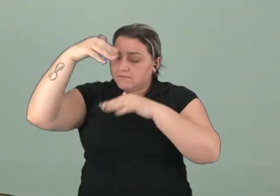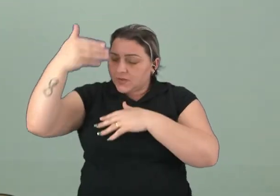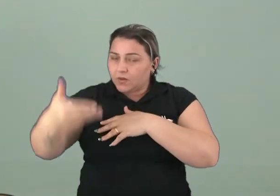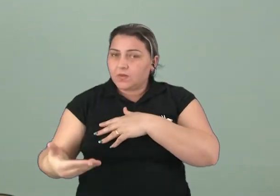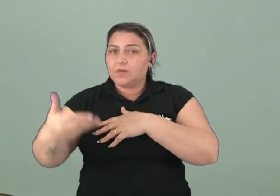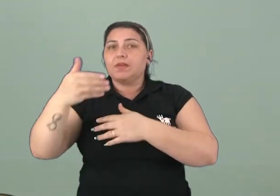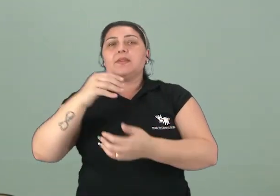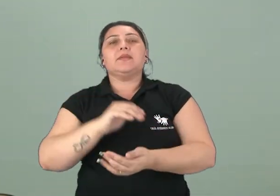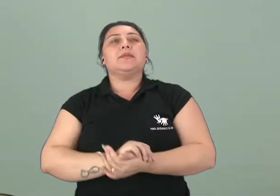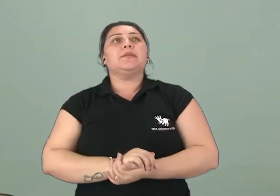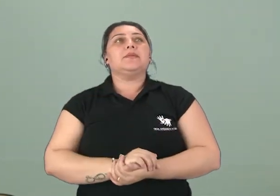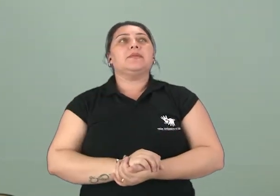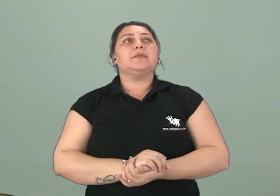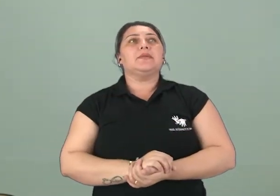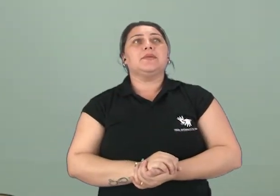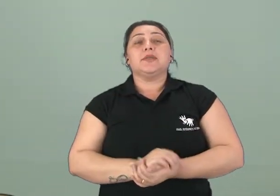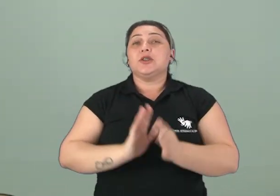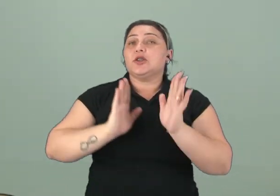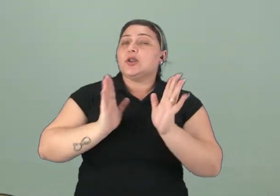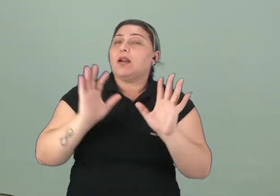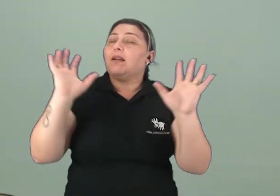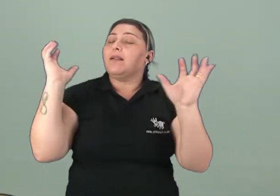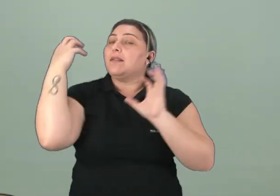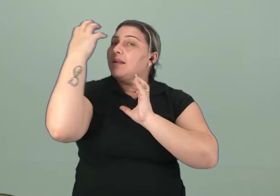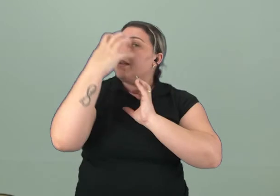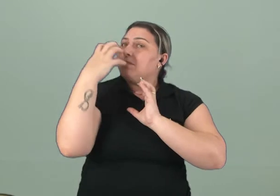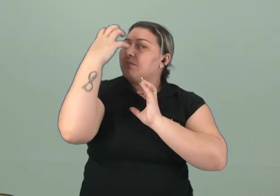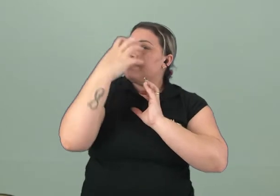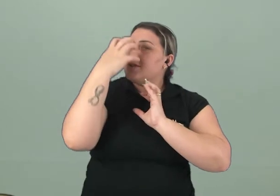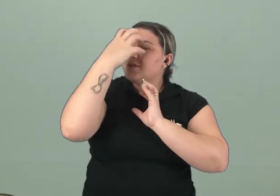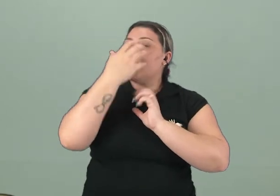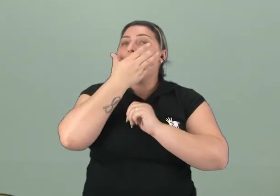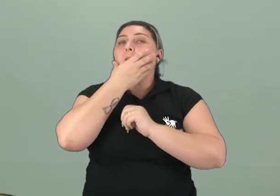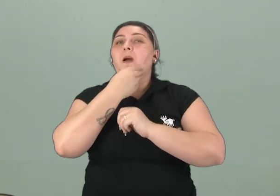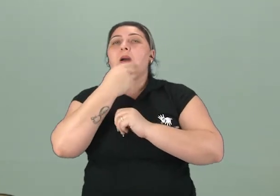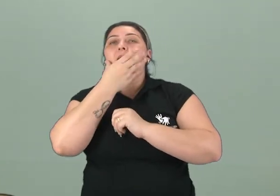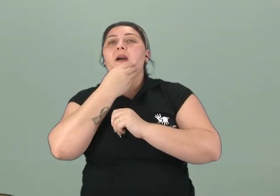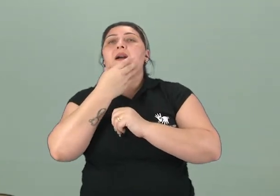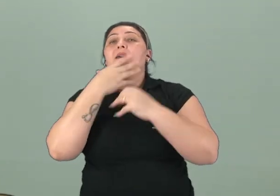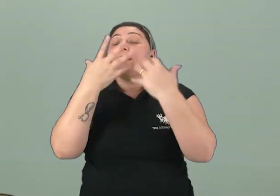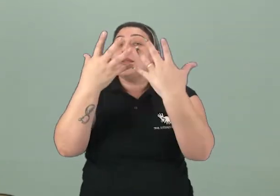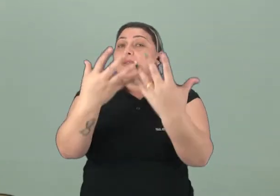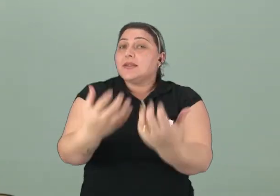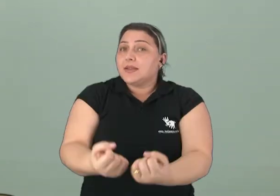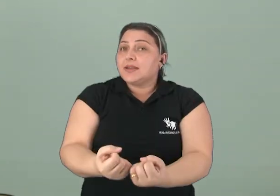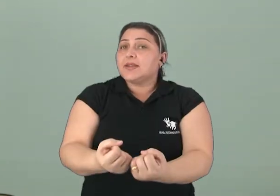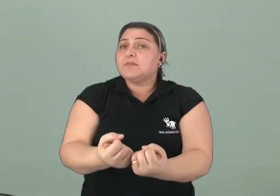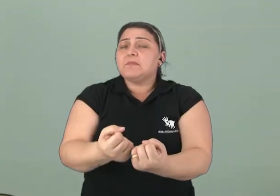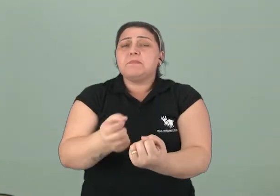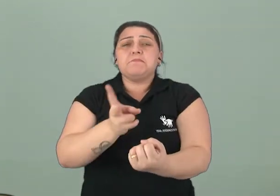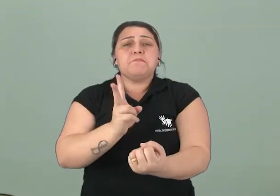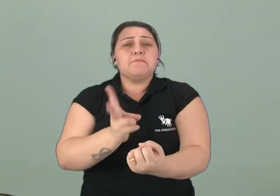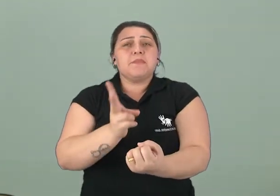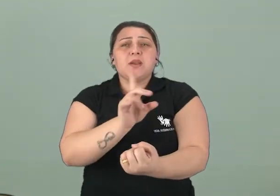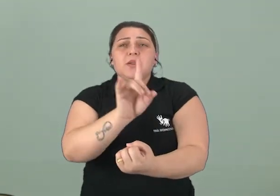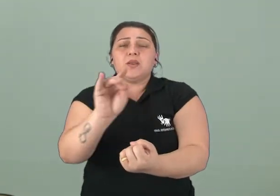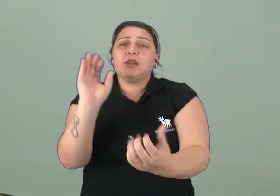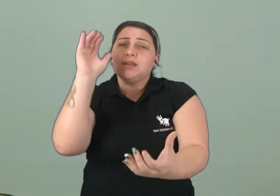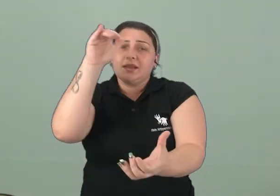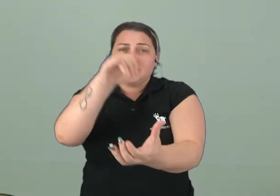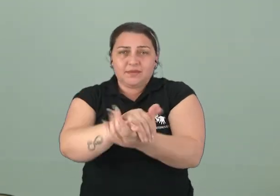honrado Majestade já apaixonada pelo rapaz a princesa aceitou e naquele mesmo dia